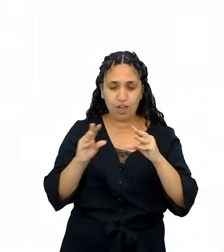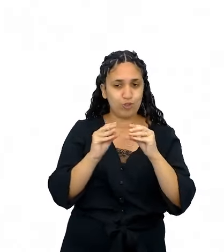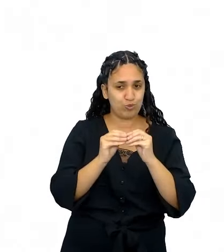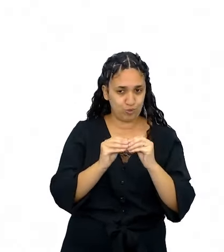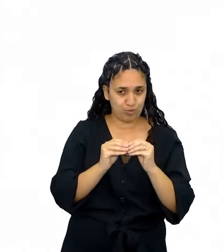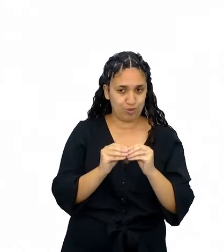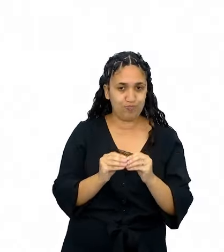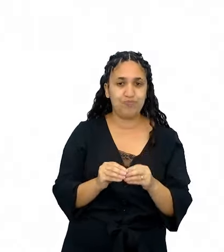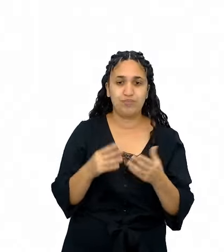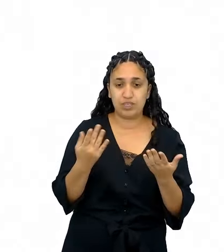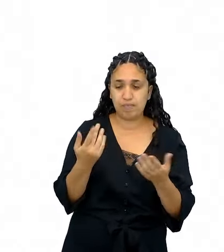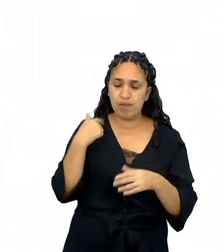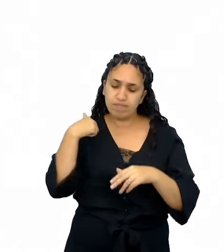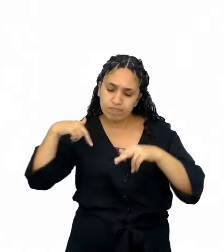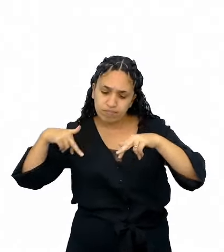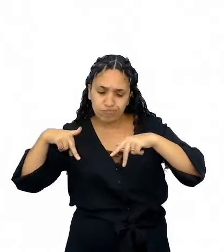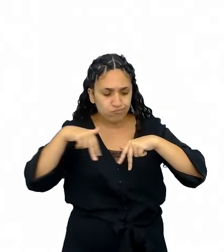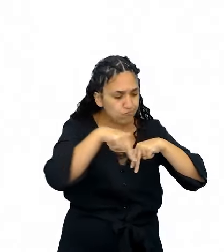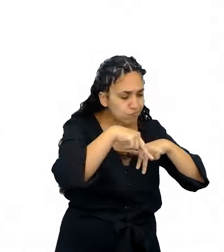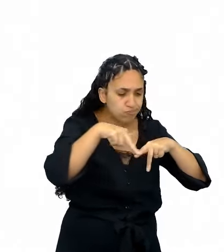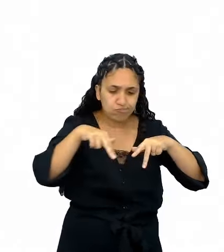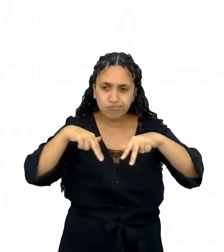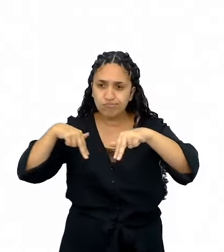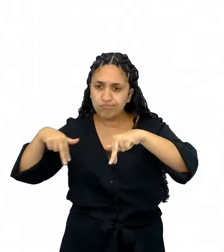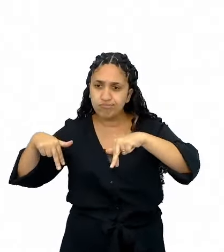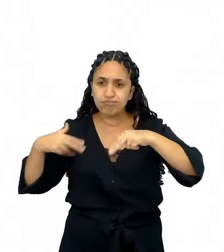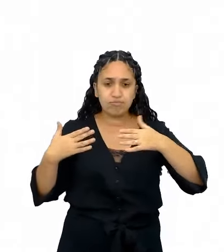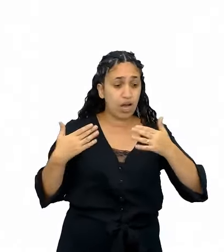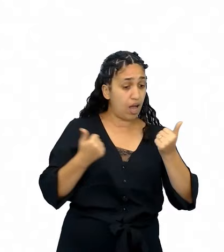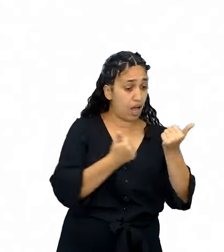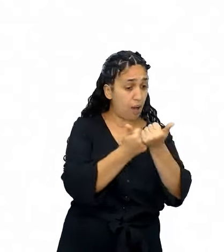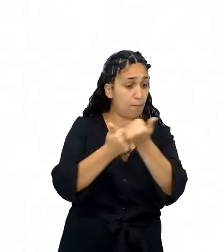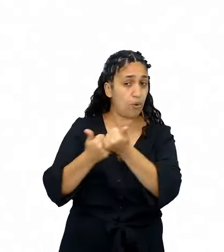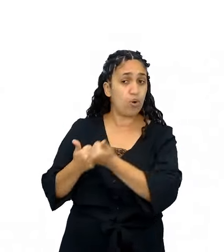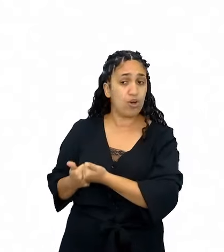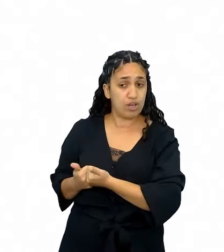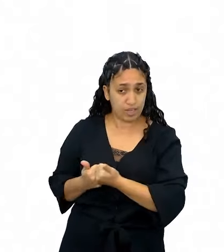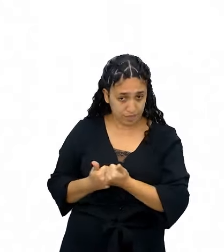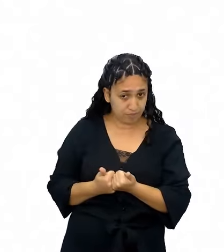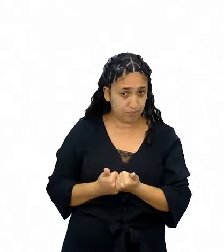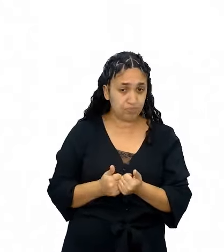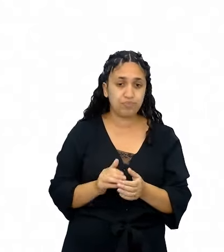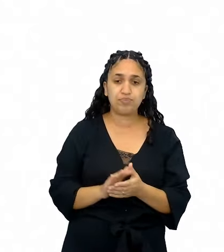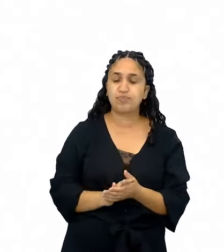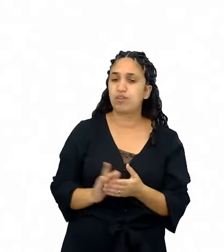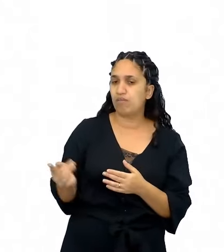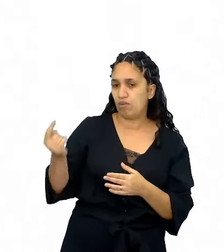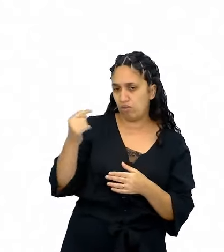retomando as anotações da aula anterior, é importante relembrar